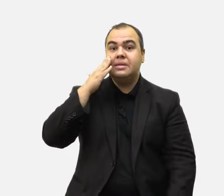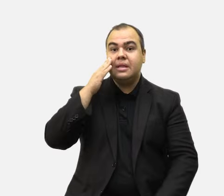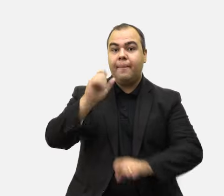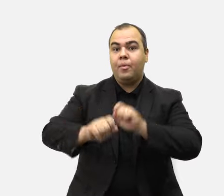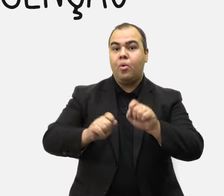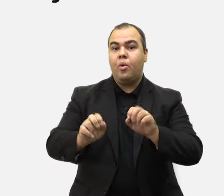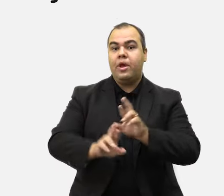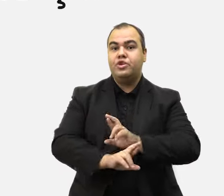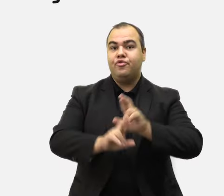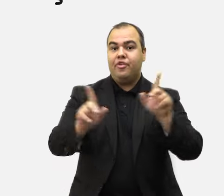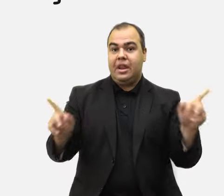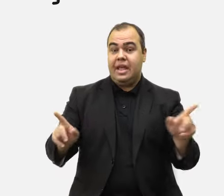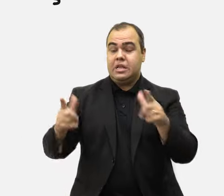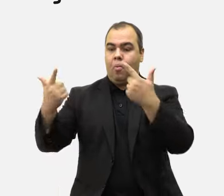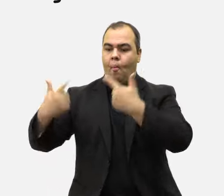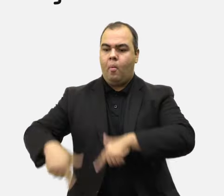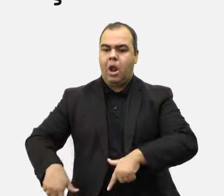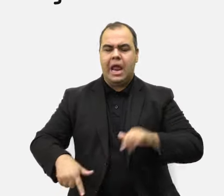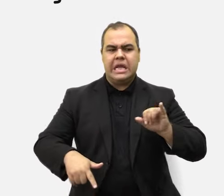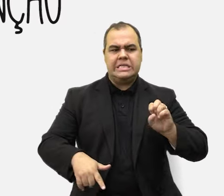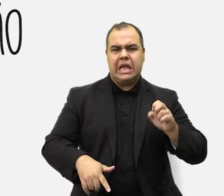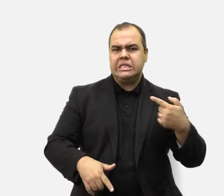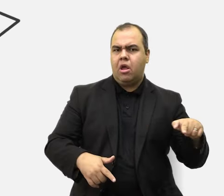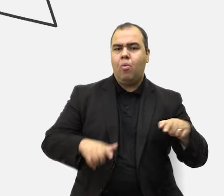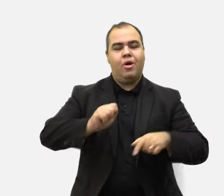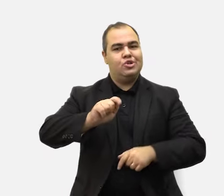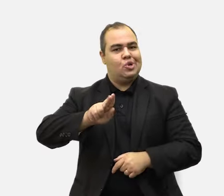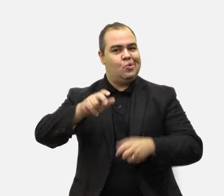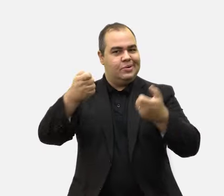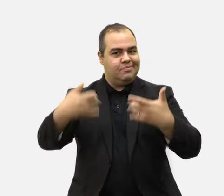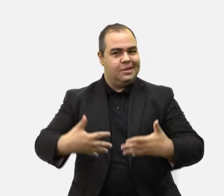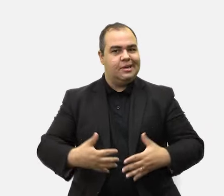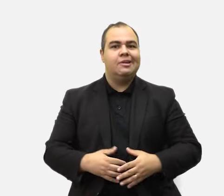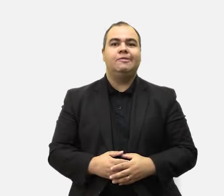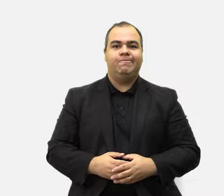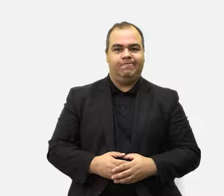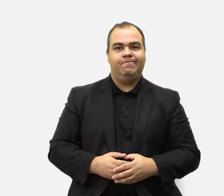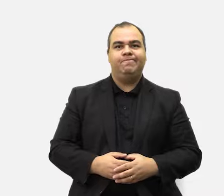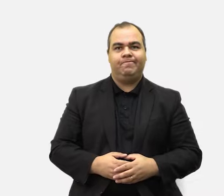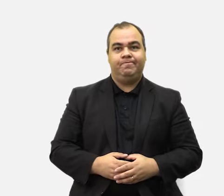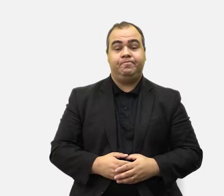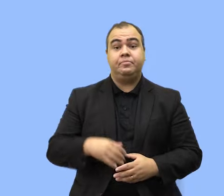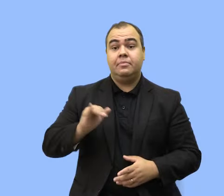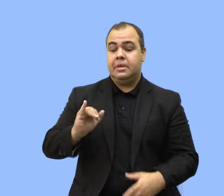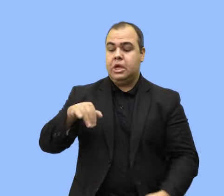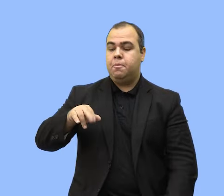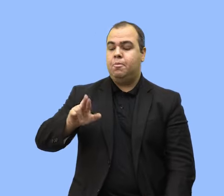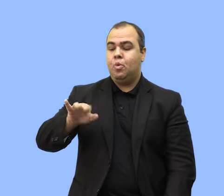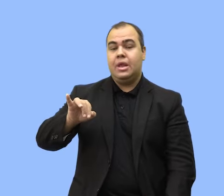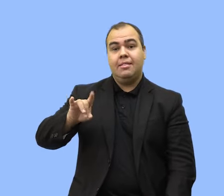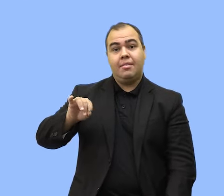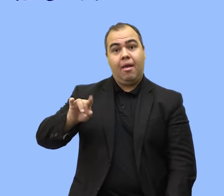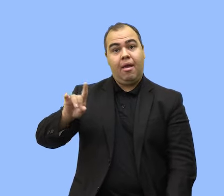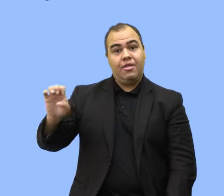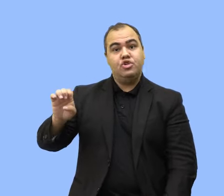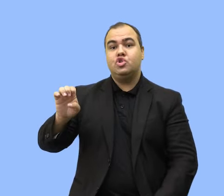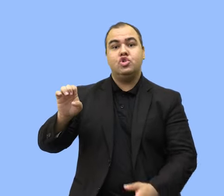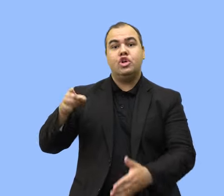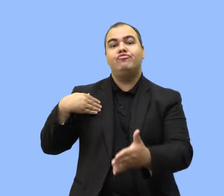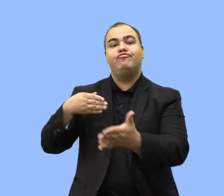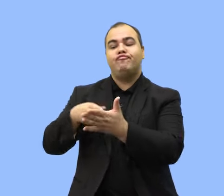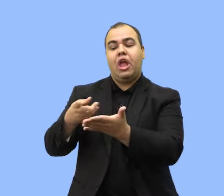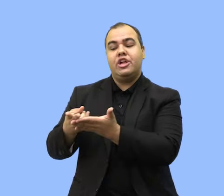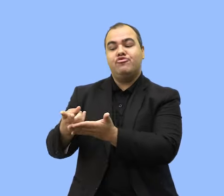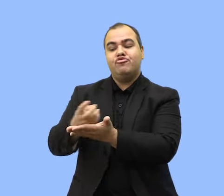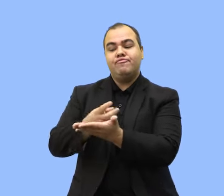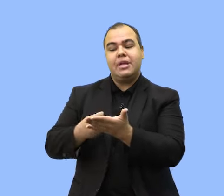Você sabe qual é a diferença entre imunidade e isenção? A AGU explica. A imunidade é uma limitação ao poder